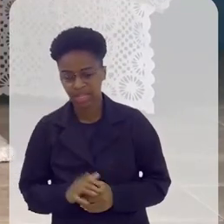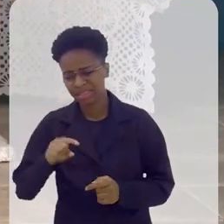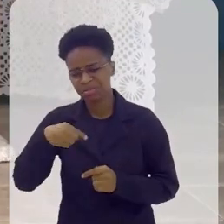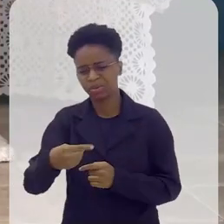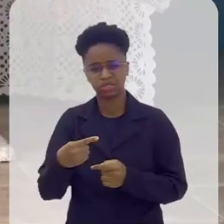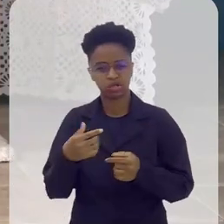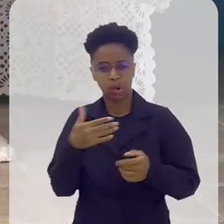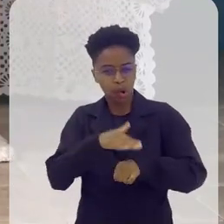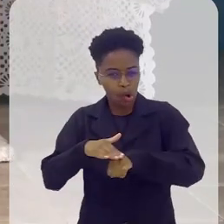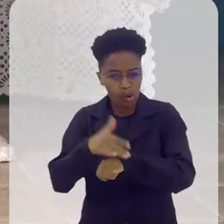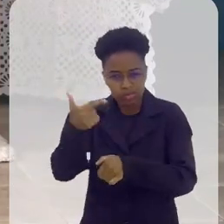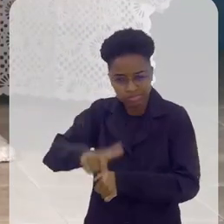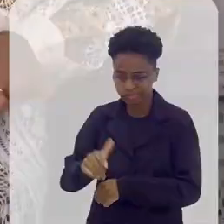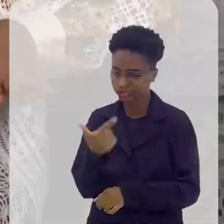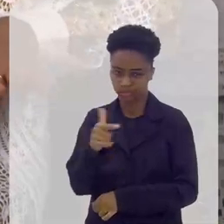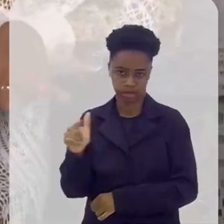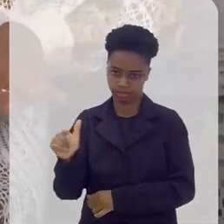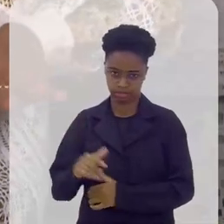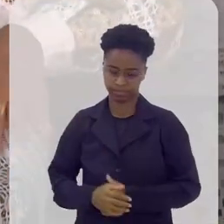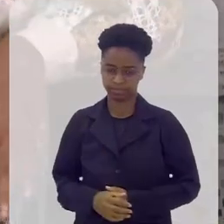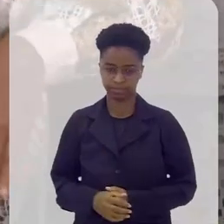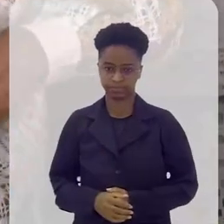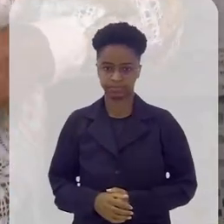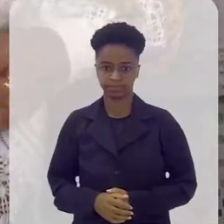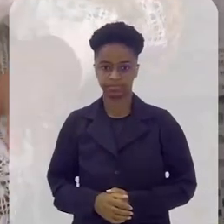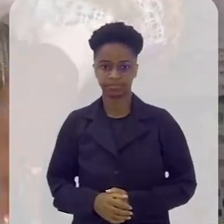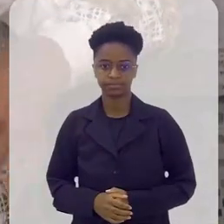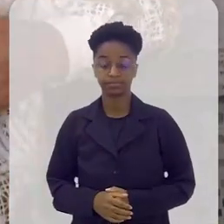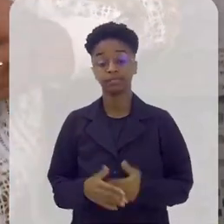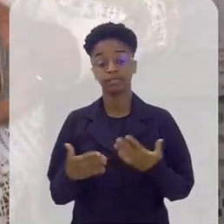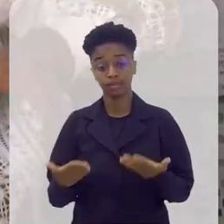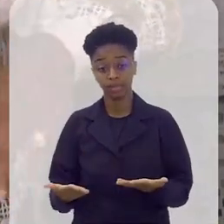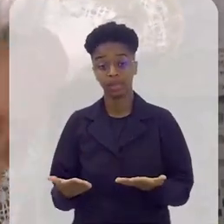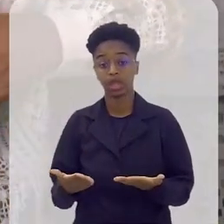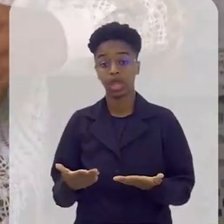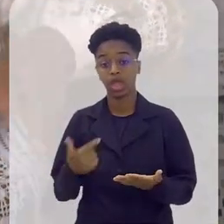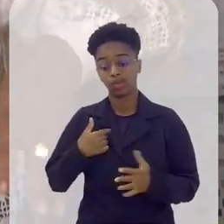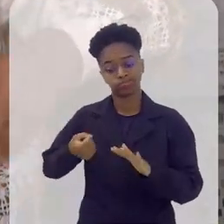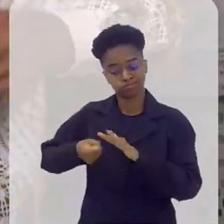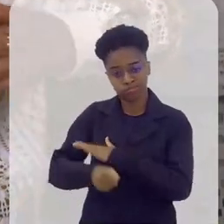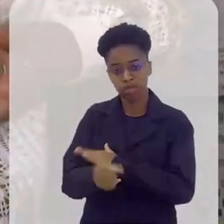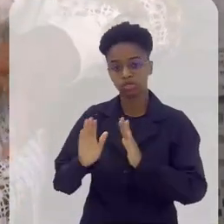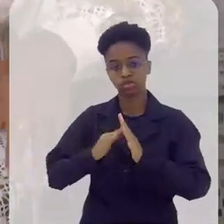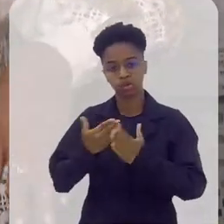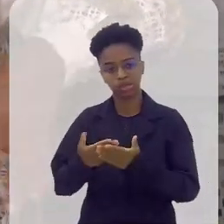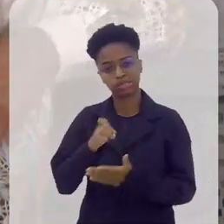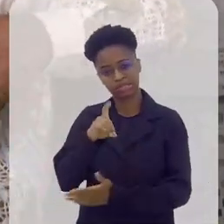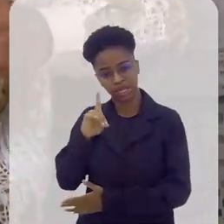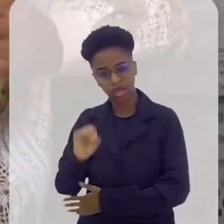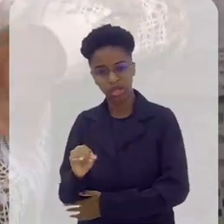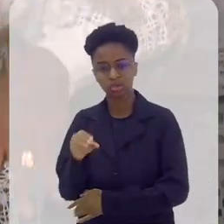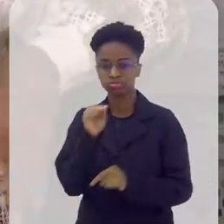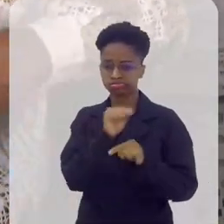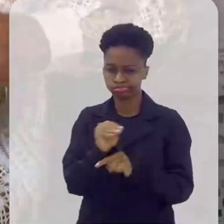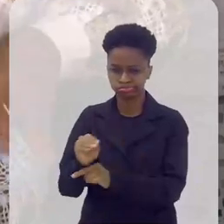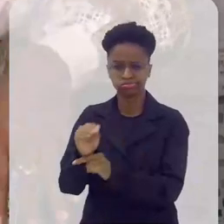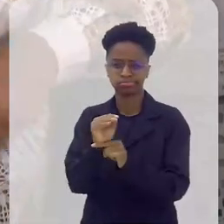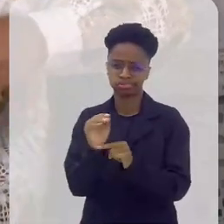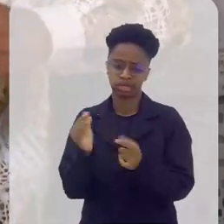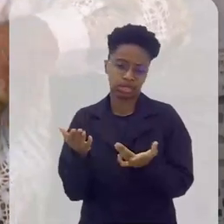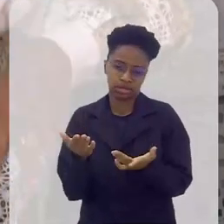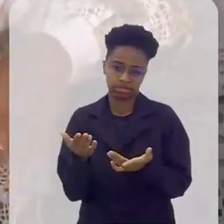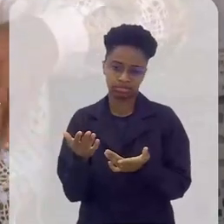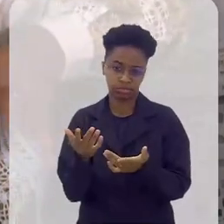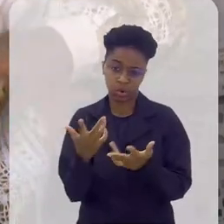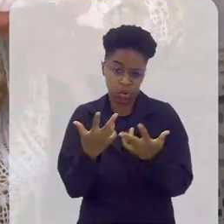depois não se falava mais nisso, não se tocava mais nesse assunto. E nisso eles me colocaram na escola muito cedo, com todos os